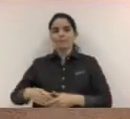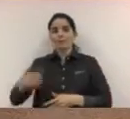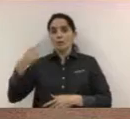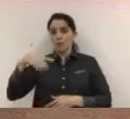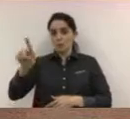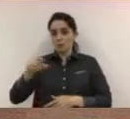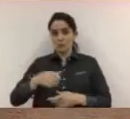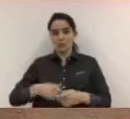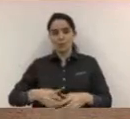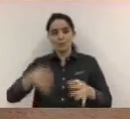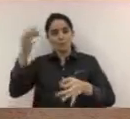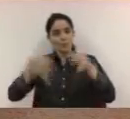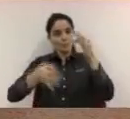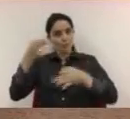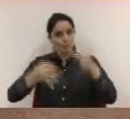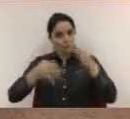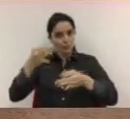prefeitura.